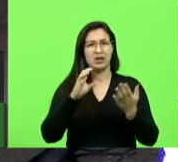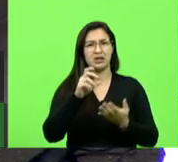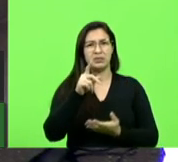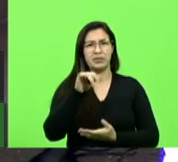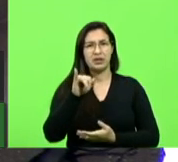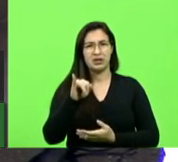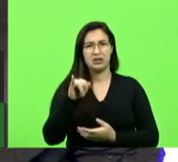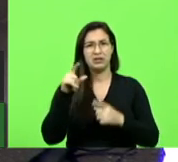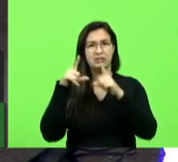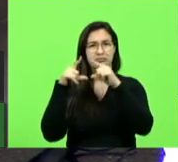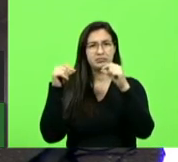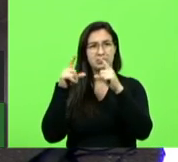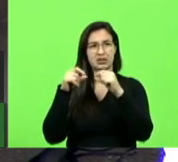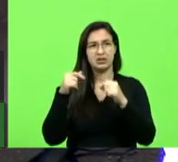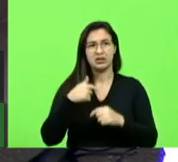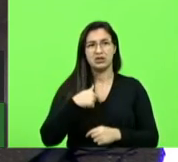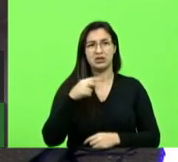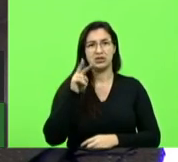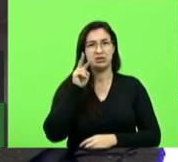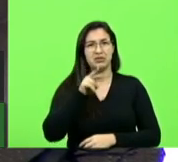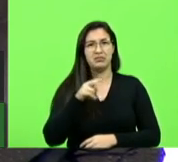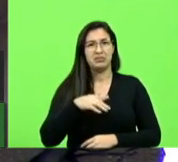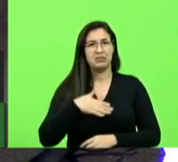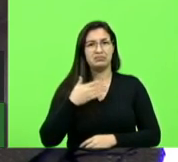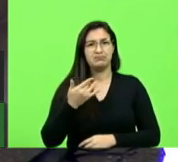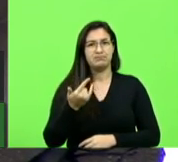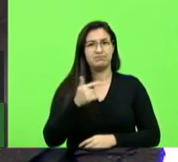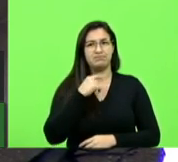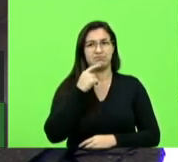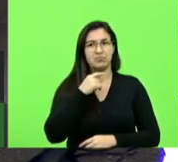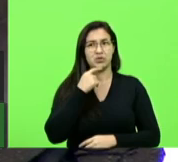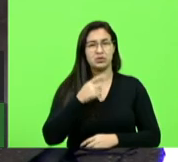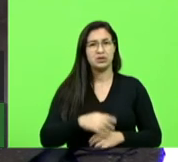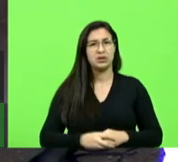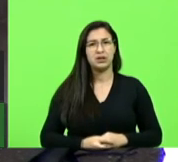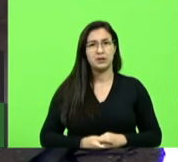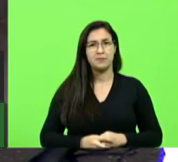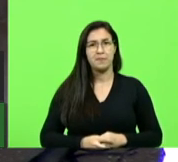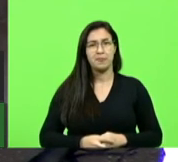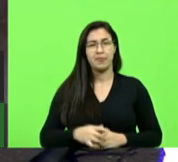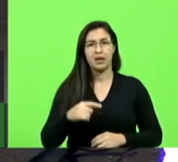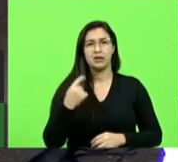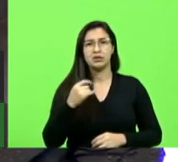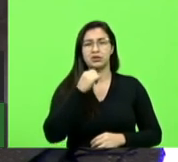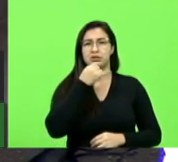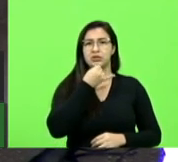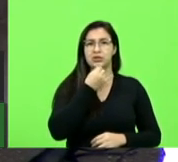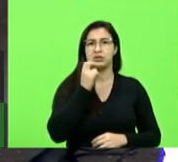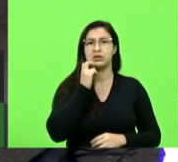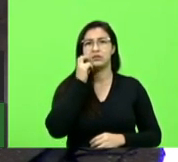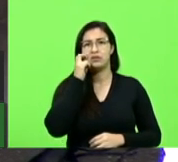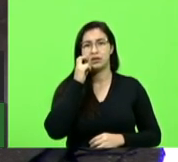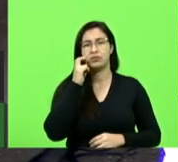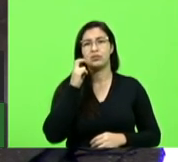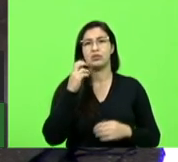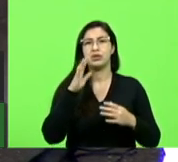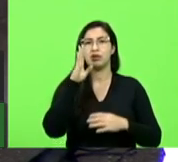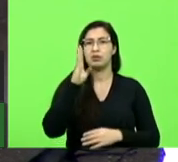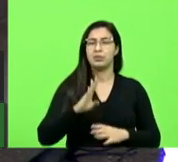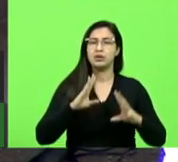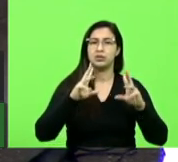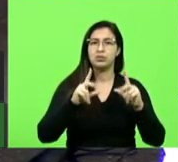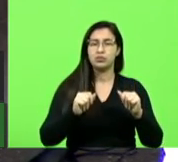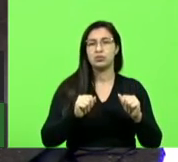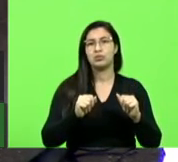É um espetáculo grotesco que nos entristece, nos envergonha, envergonha o Brasil inteiro. Eu acredito